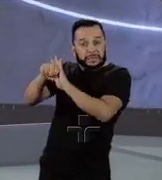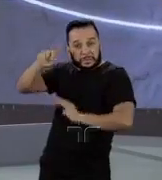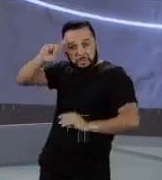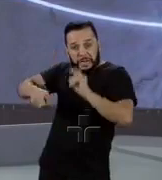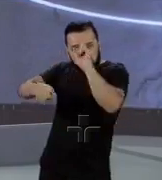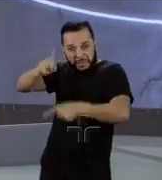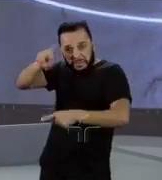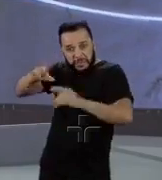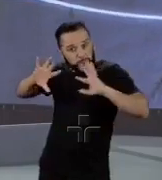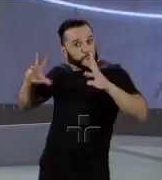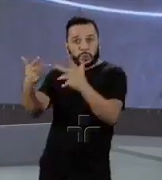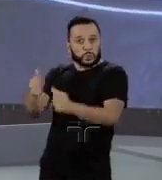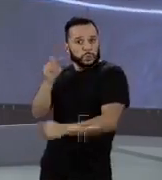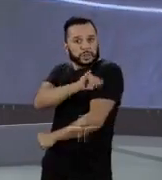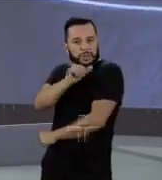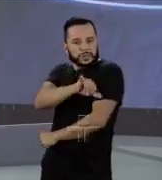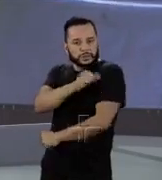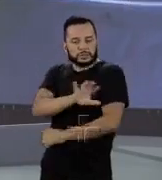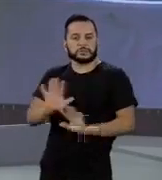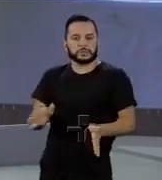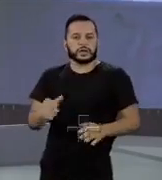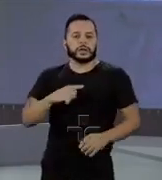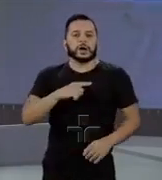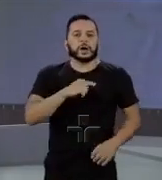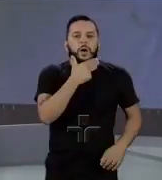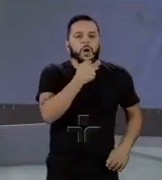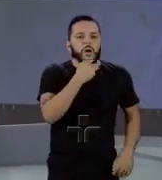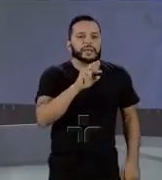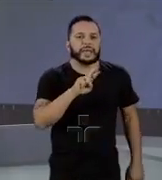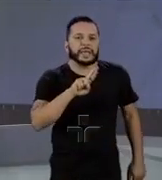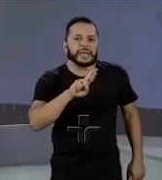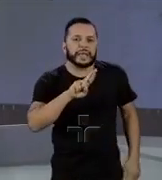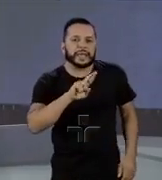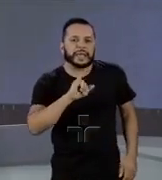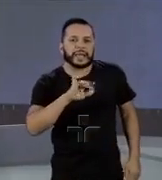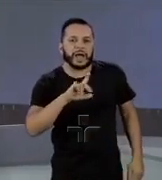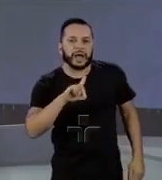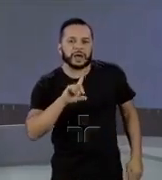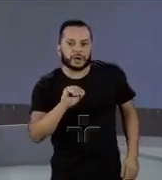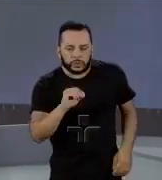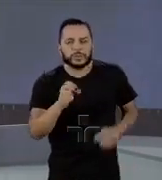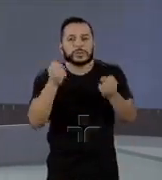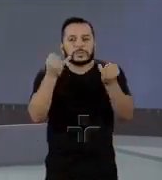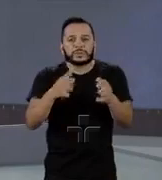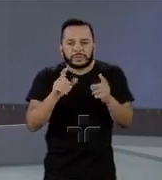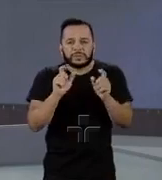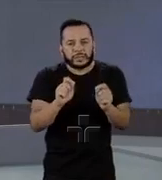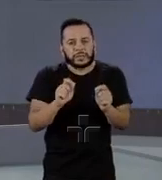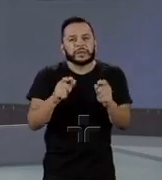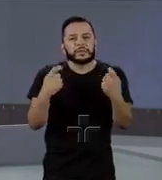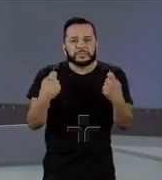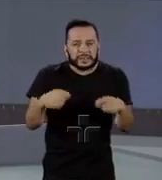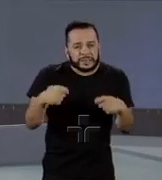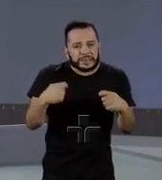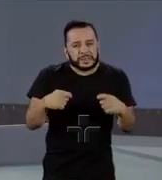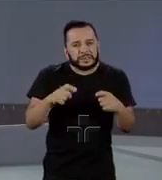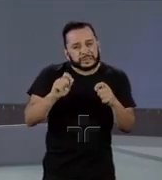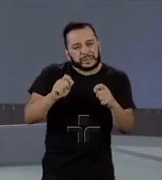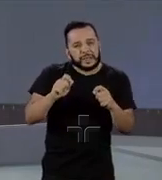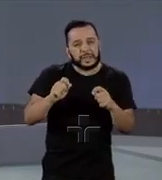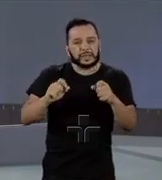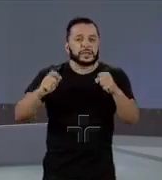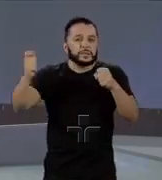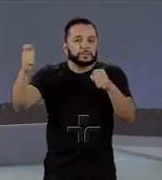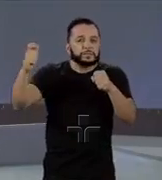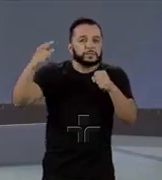No início da noite, o ministro do Supremo Tribunal Federal, Ricardo Lewandowski, determinou que o plenário da Corte analise uma ação do PSOL para anular o decreto